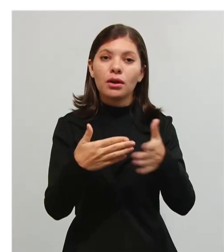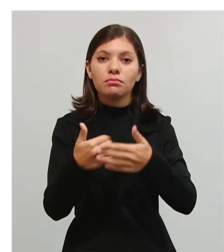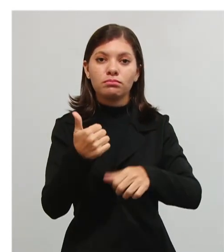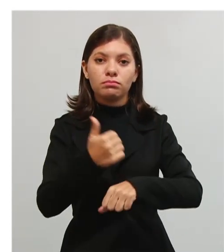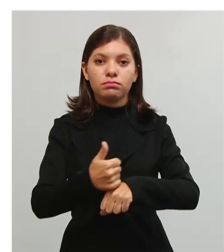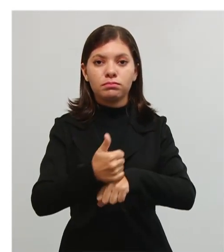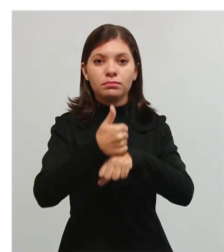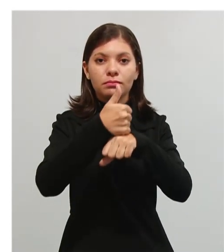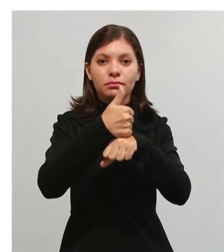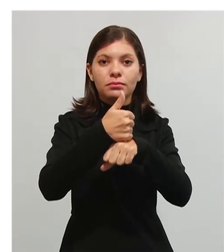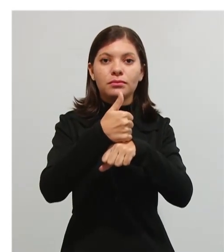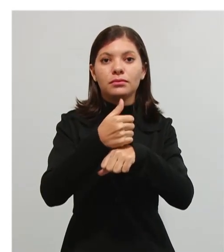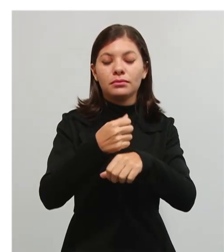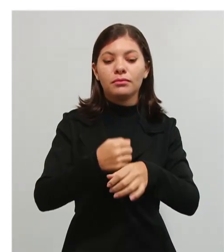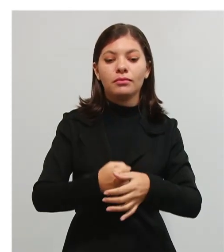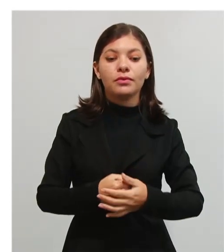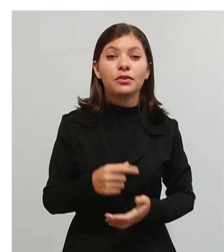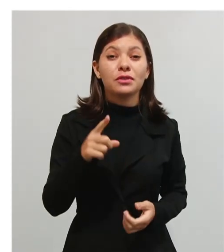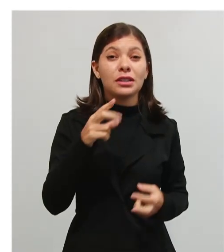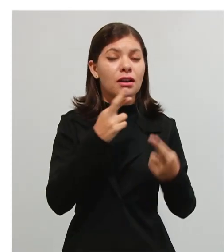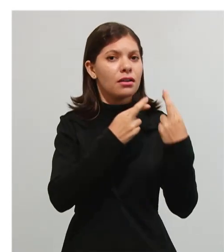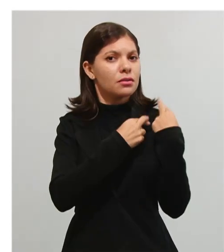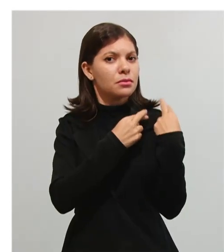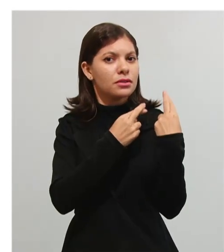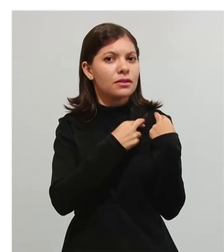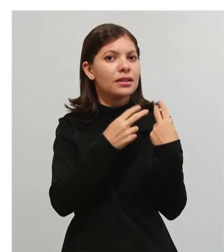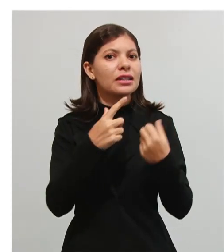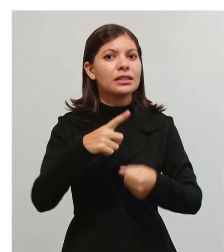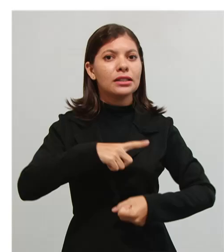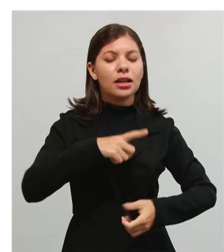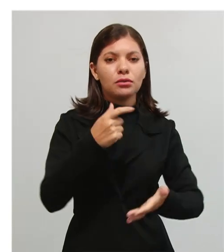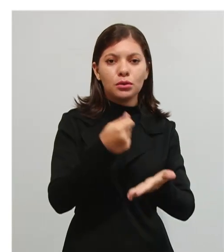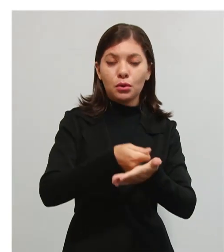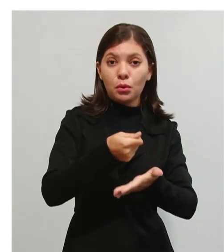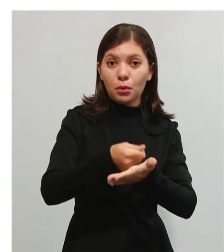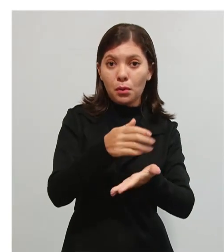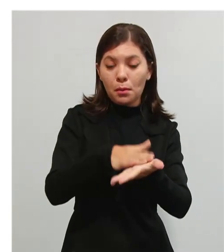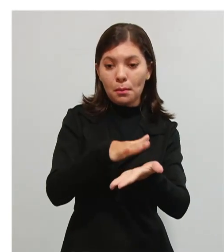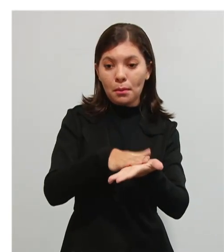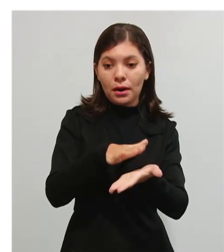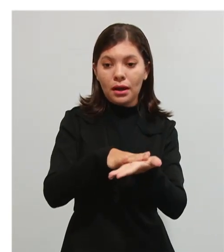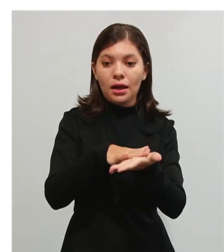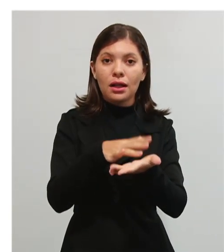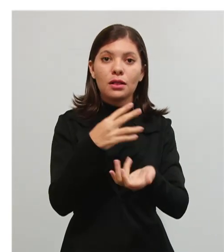profissão, você é responsável pela cobrança e não pode ser